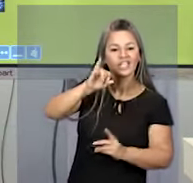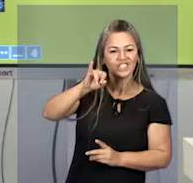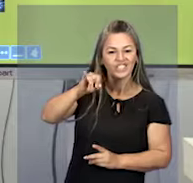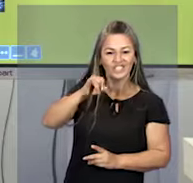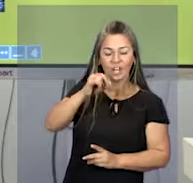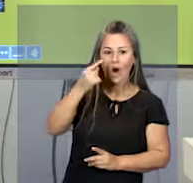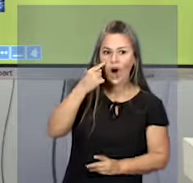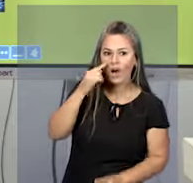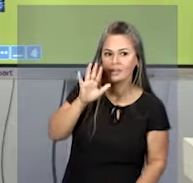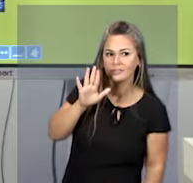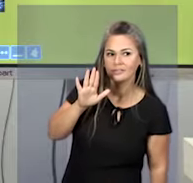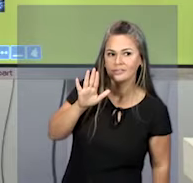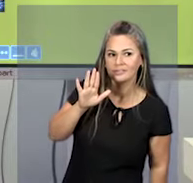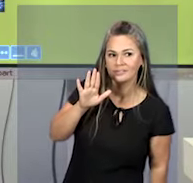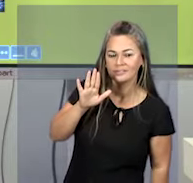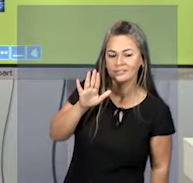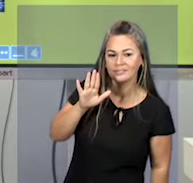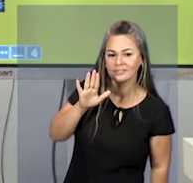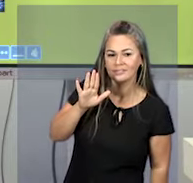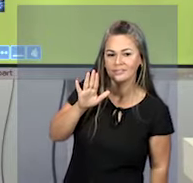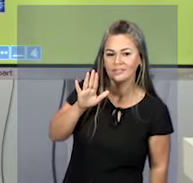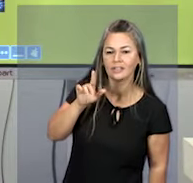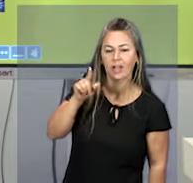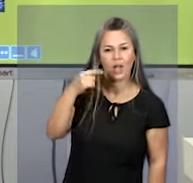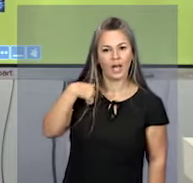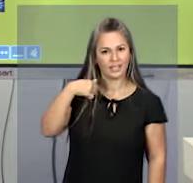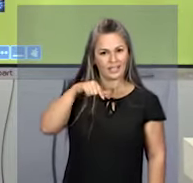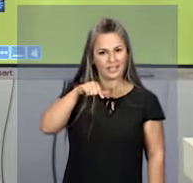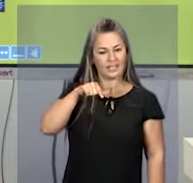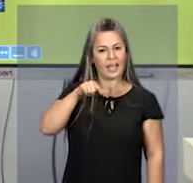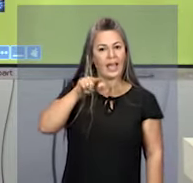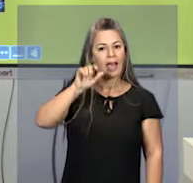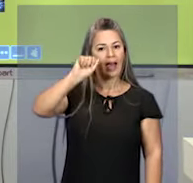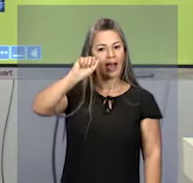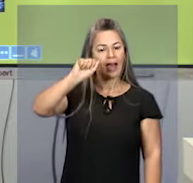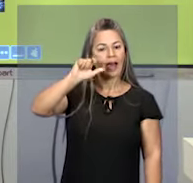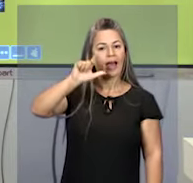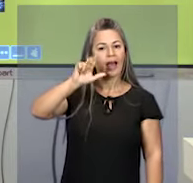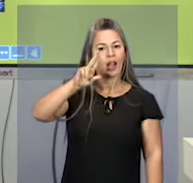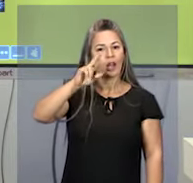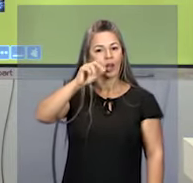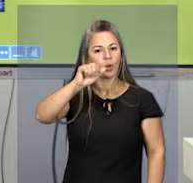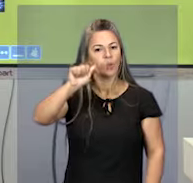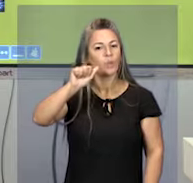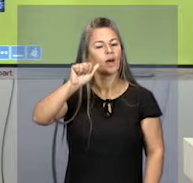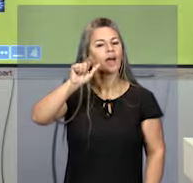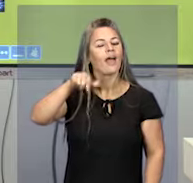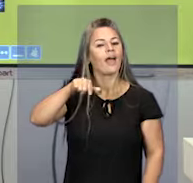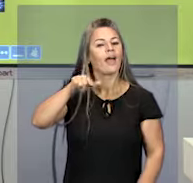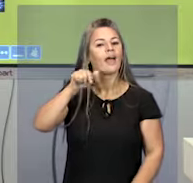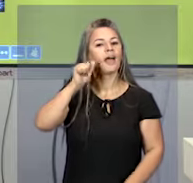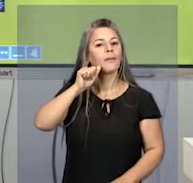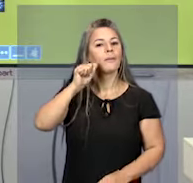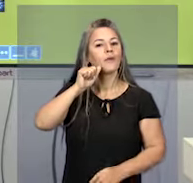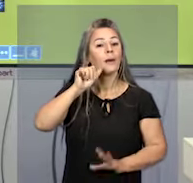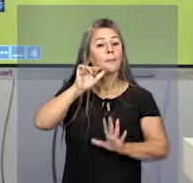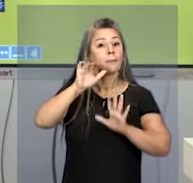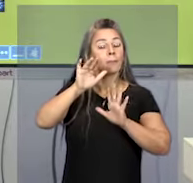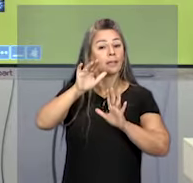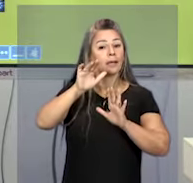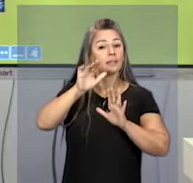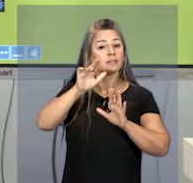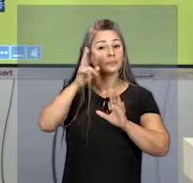vamos prestar atenção, que no nosso idioma, a lua é um substantivo feminino, mas em algumas